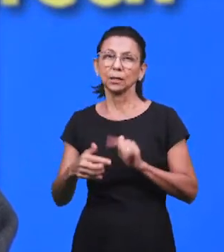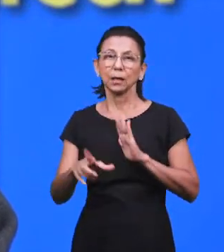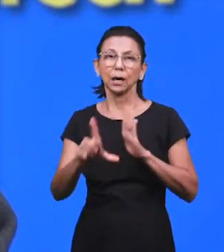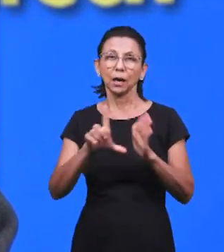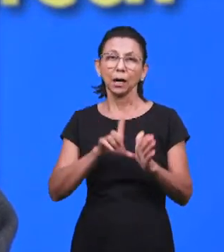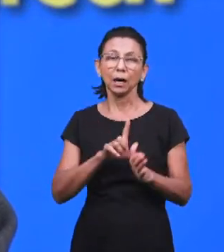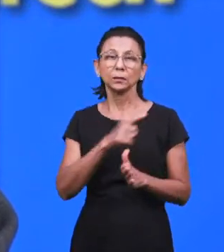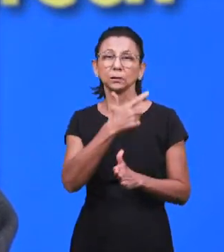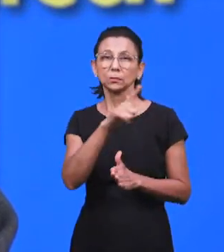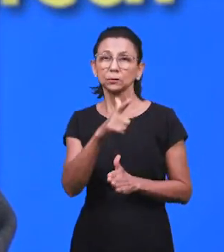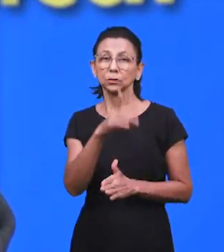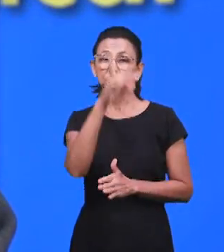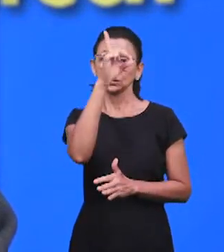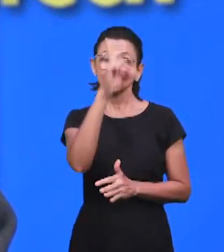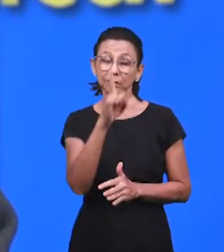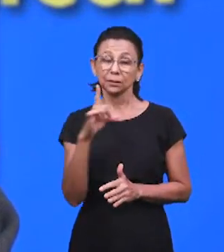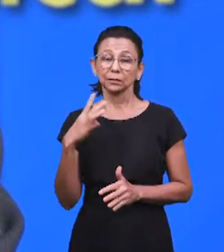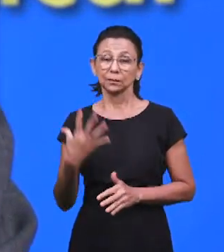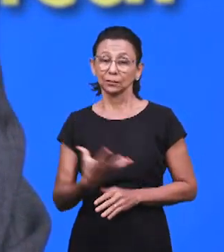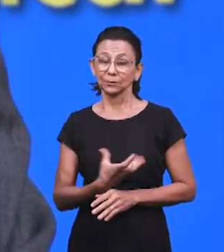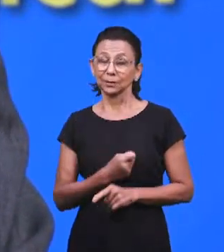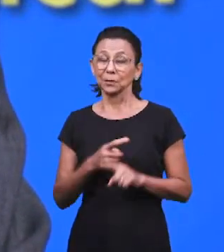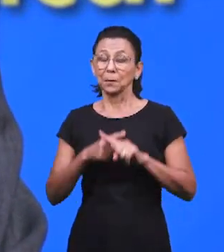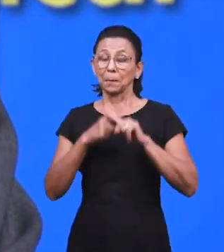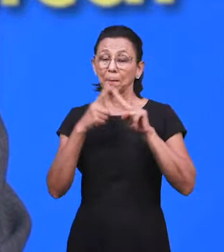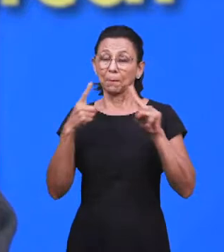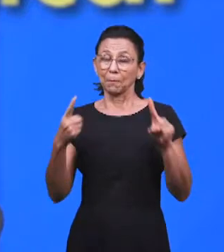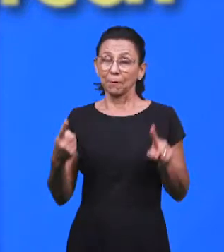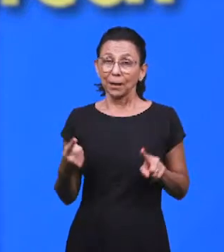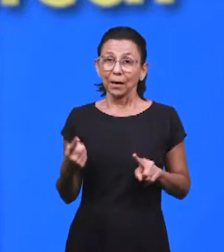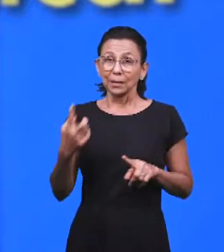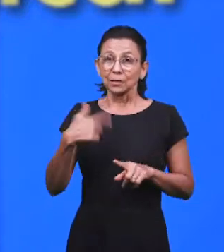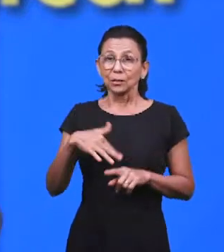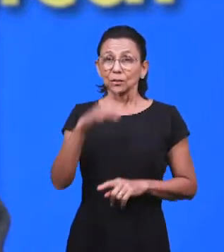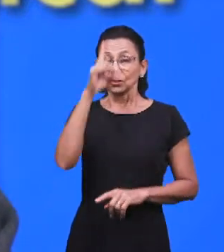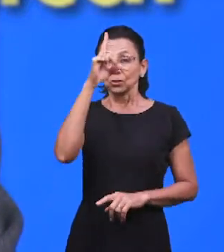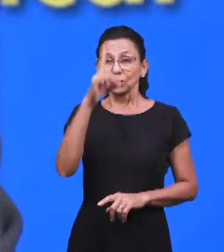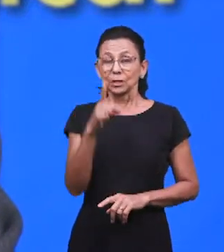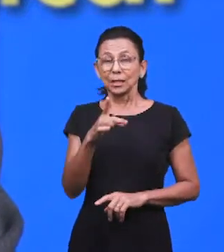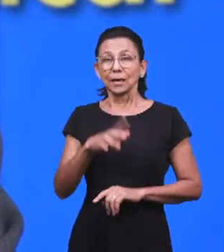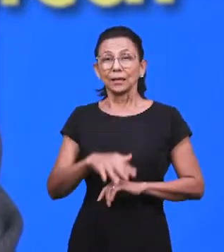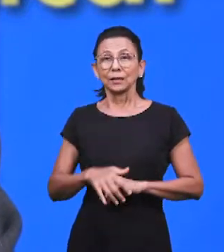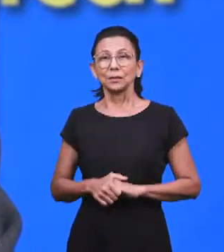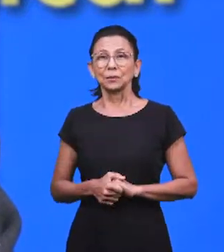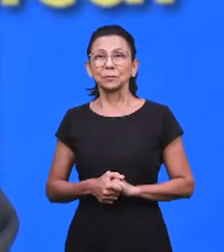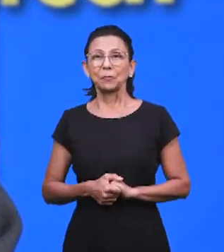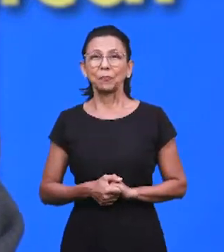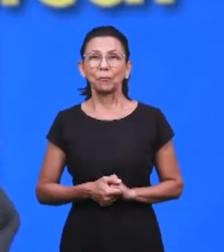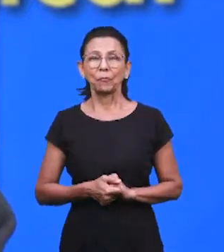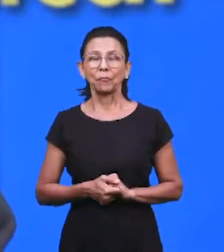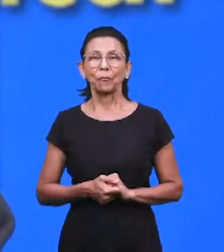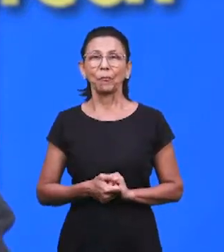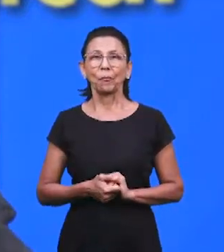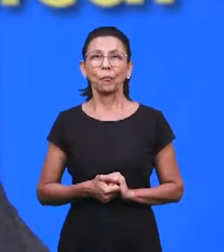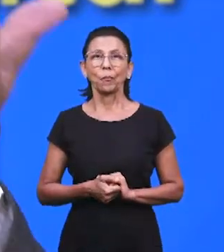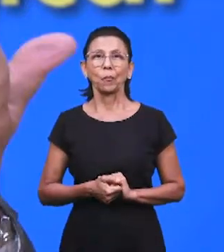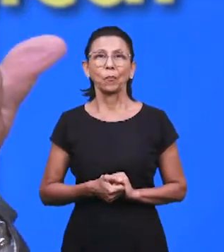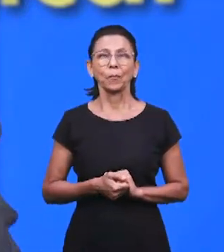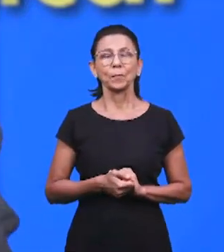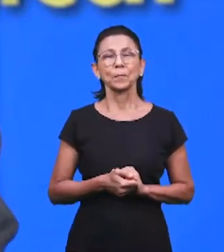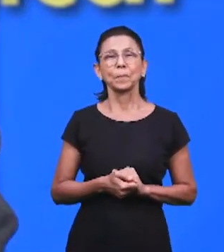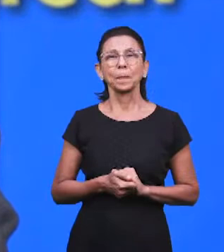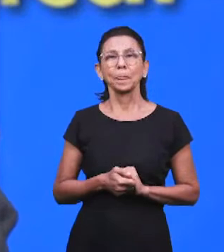fomos conquistados por aquele que tem a mesma característica do nome de Josué. Josué significa o